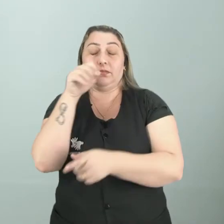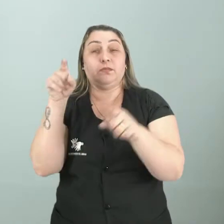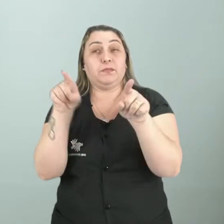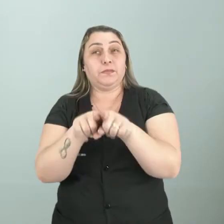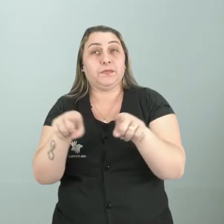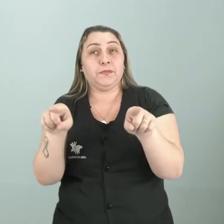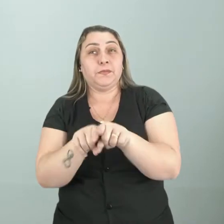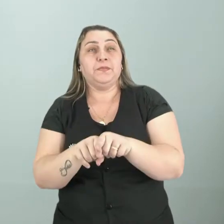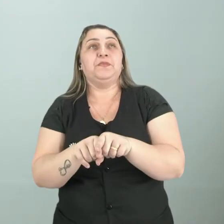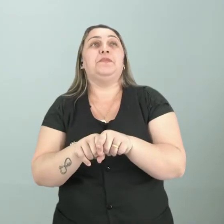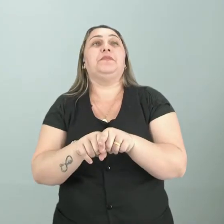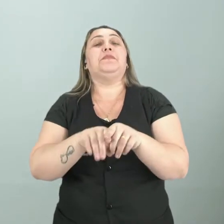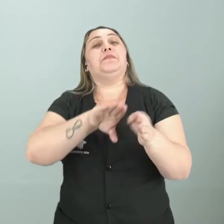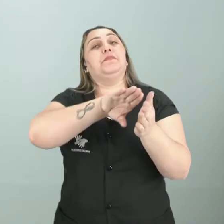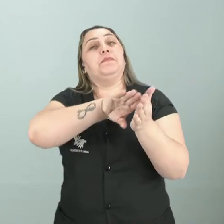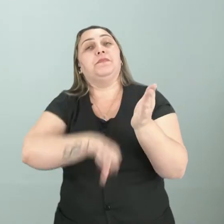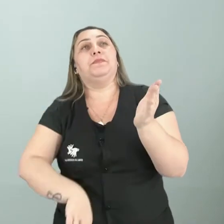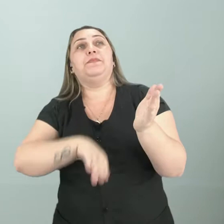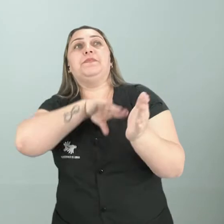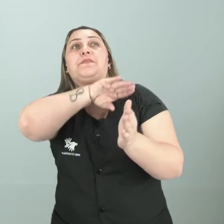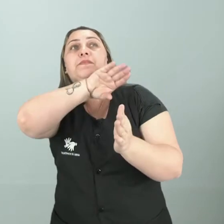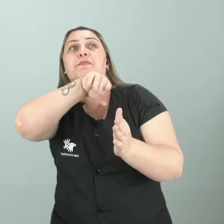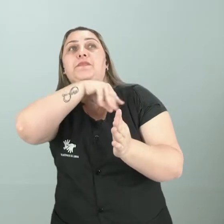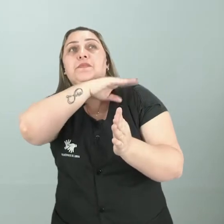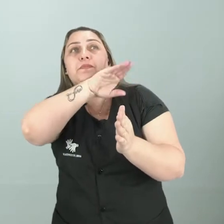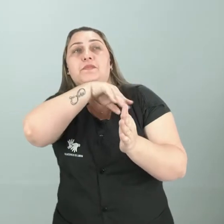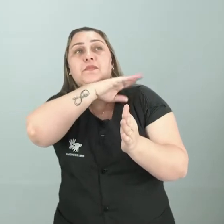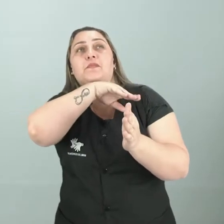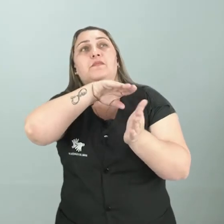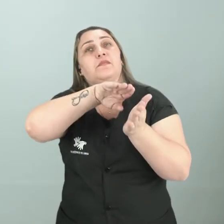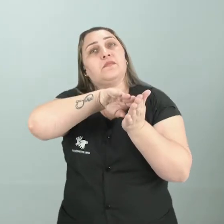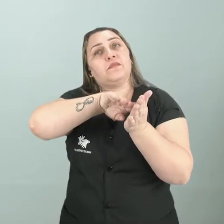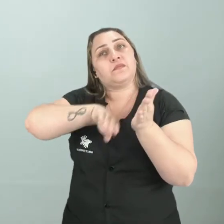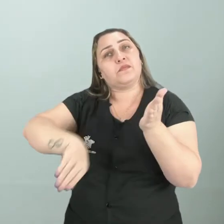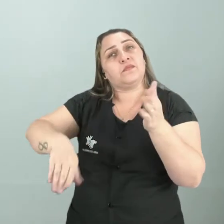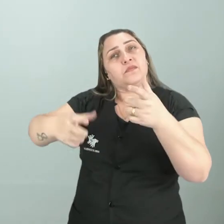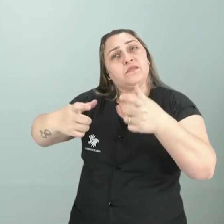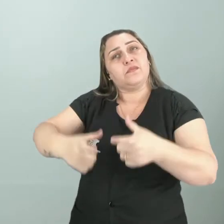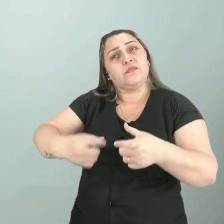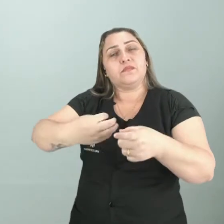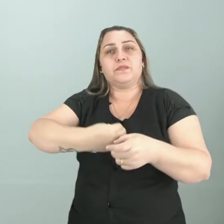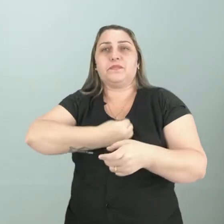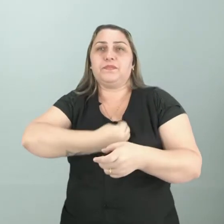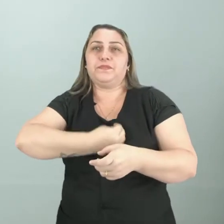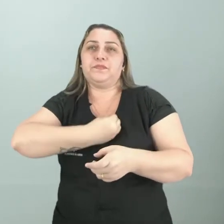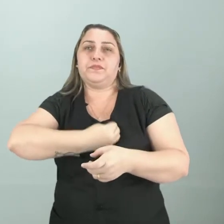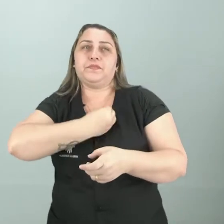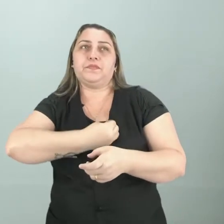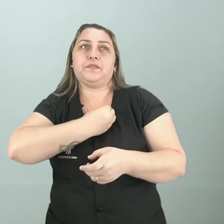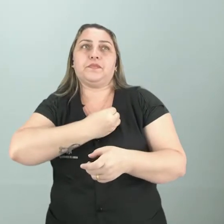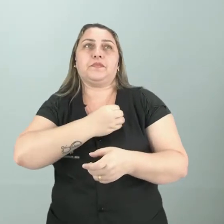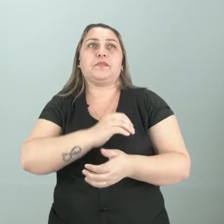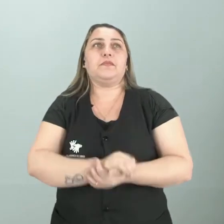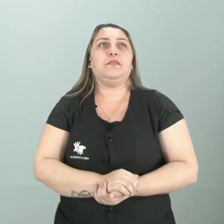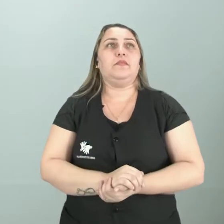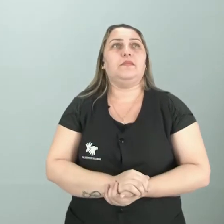também retira os animais. Os animais saem da região onde eles estão, onde está